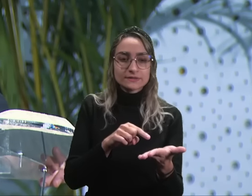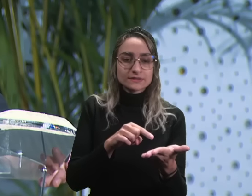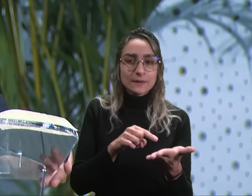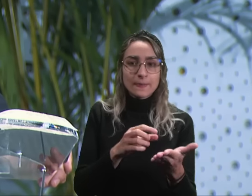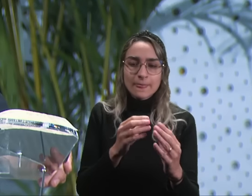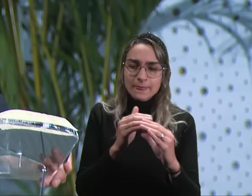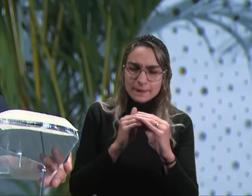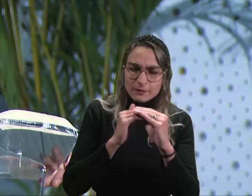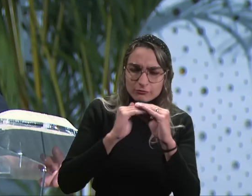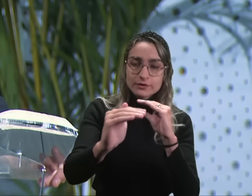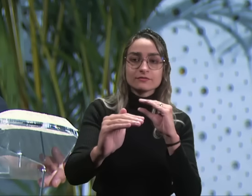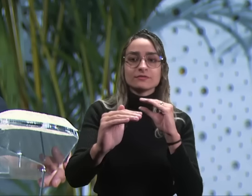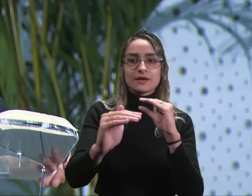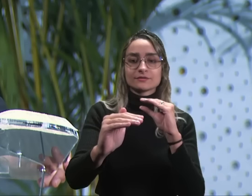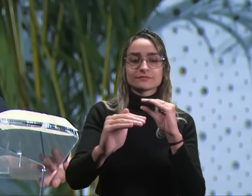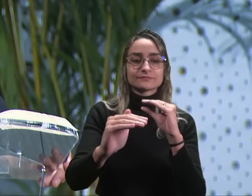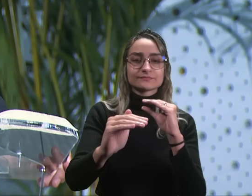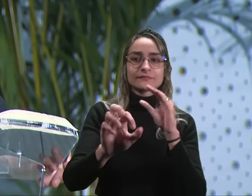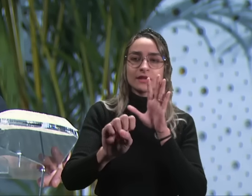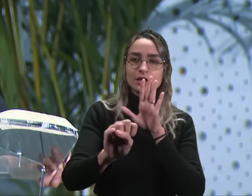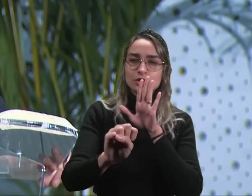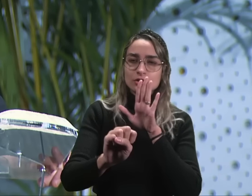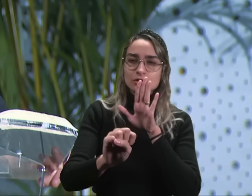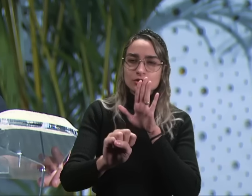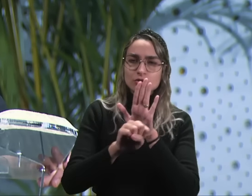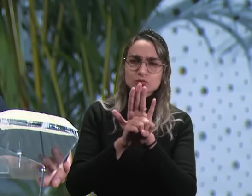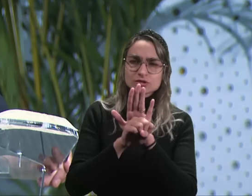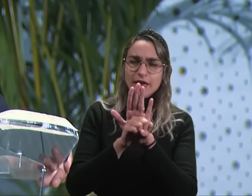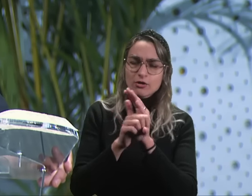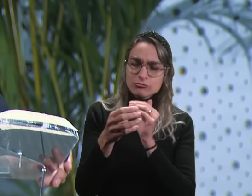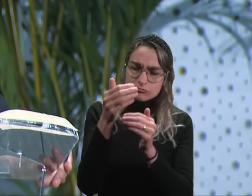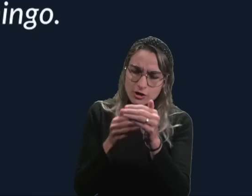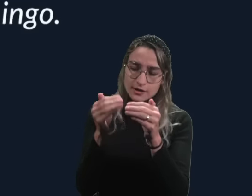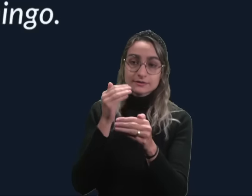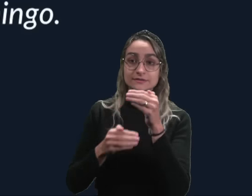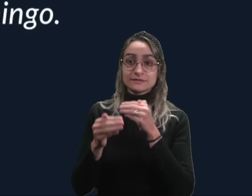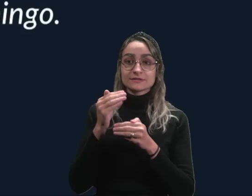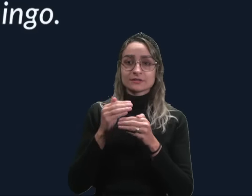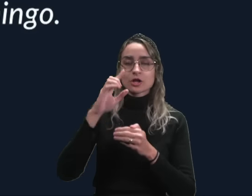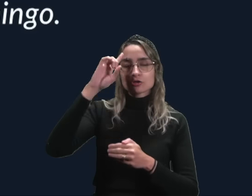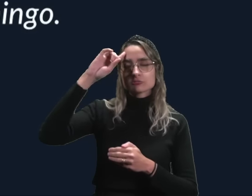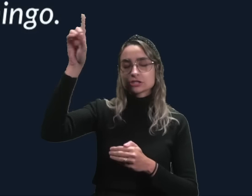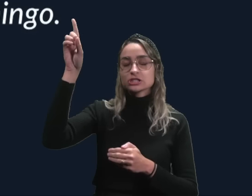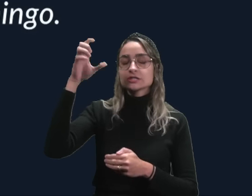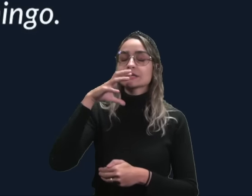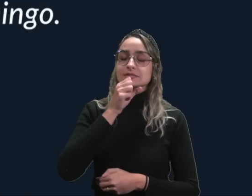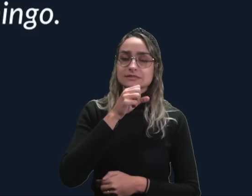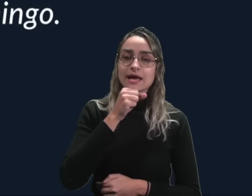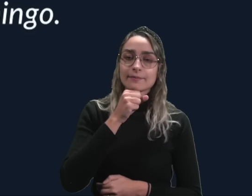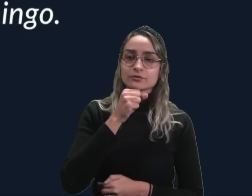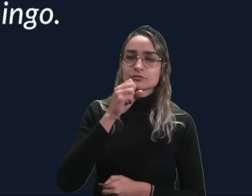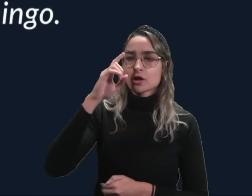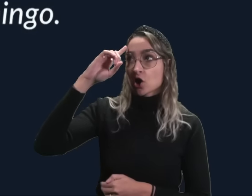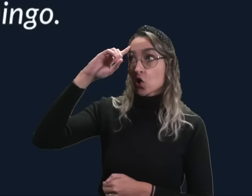séculos do dia de repouso do senhor para o Festival Pagão do Domingo isso é incont